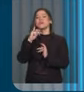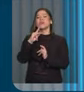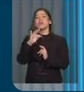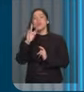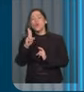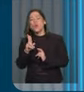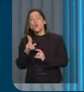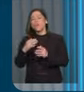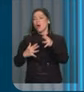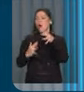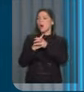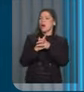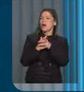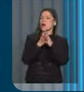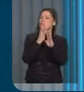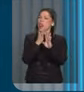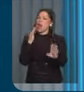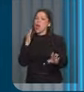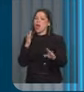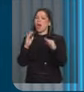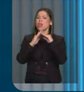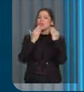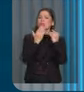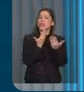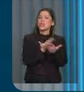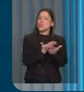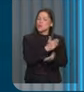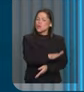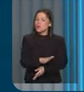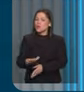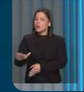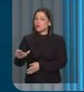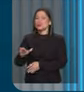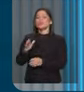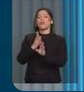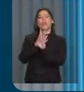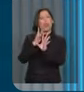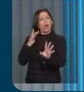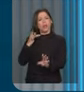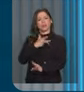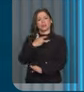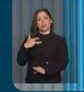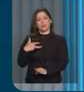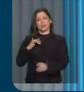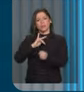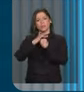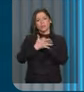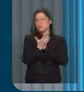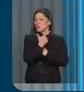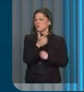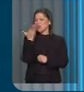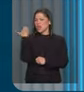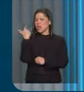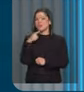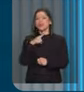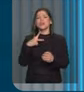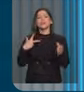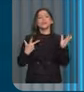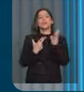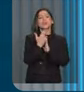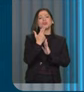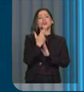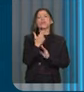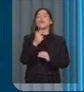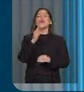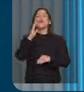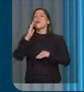que você bateu recorde de filha de creche você bateu recorde de filha da saúde não tinha nem pandemia naquela época que você cortou a operação